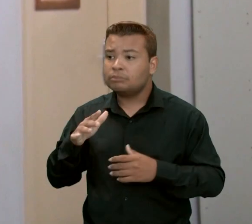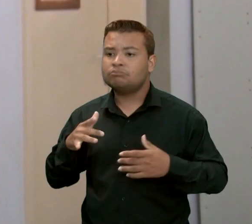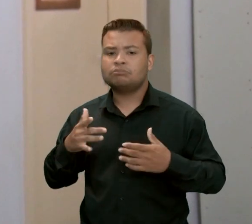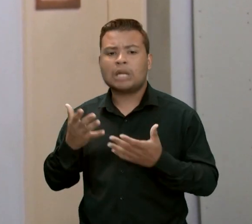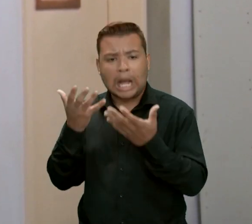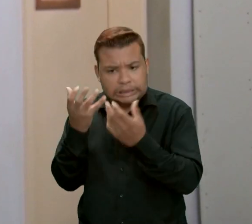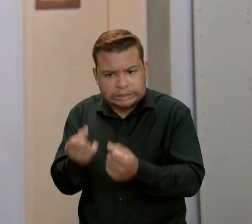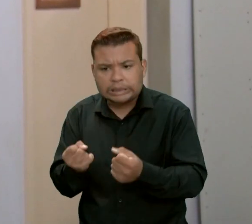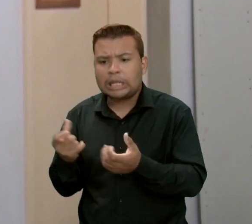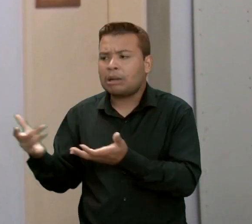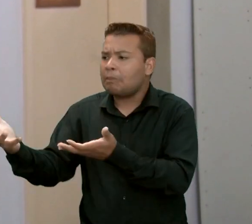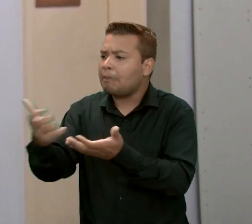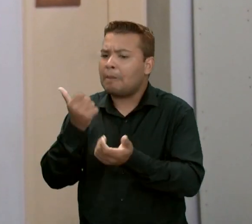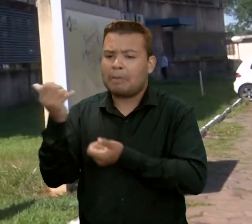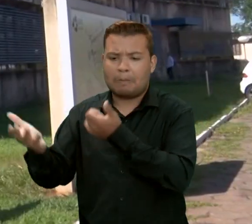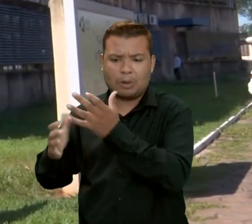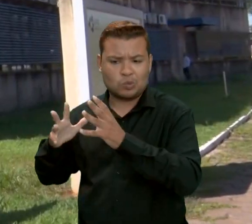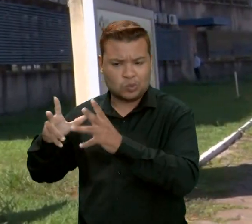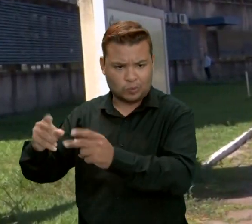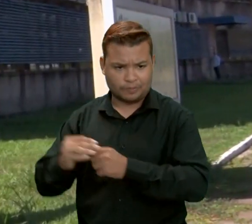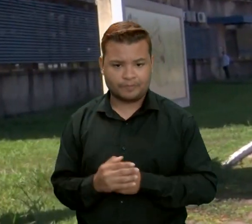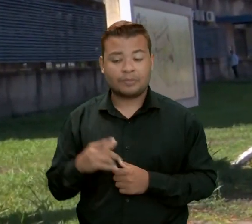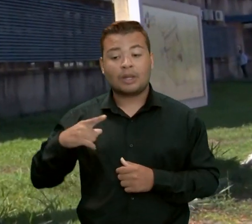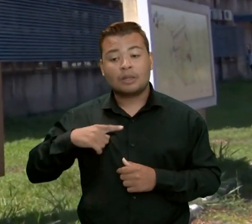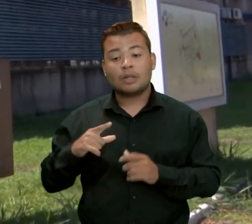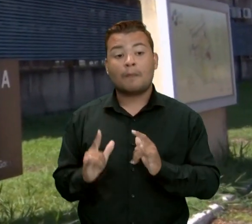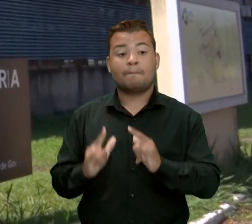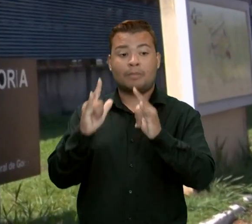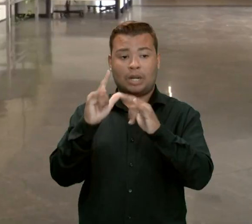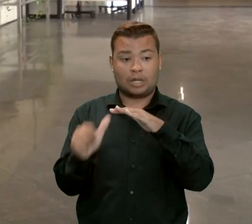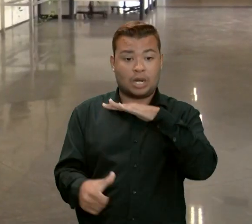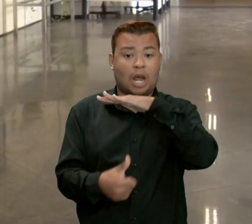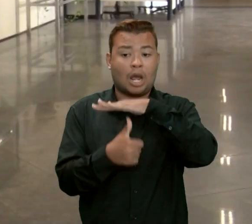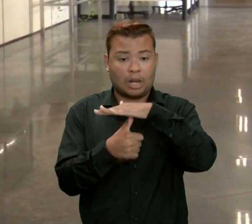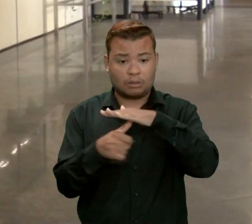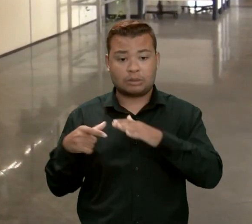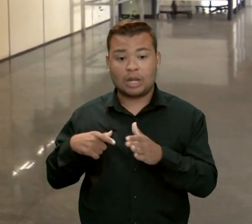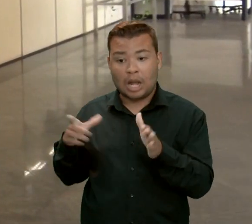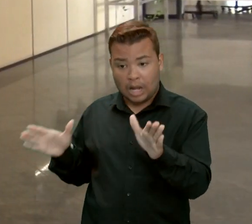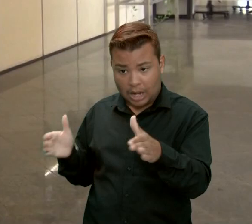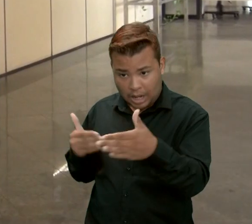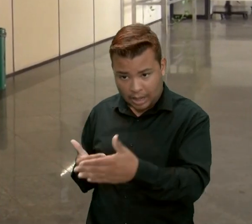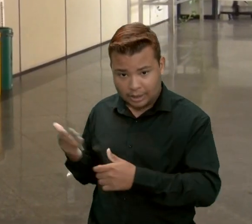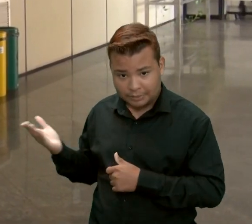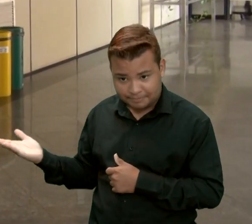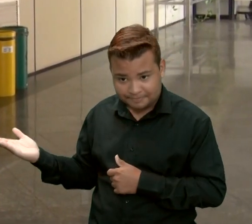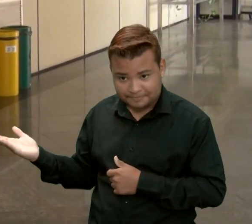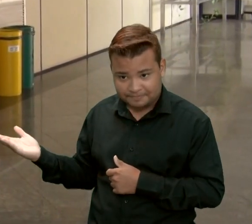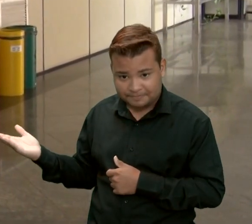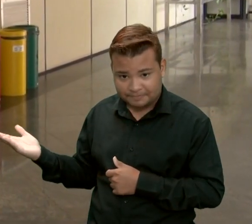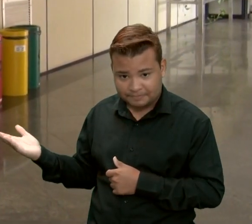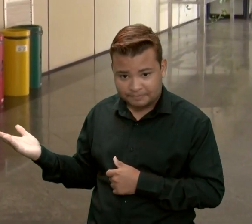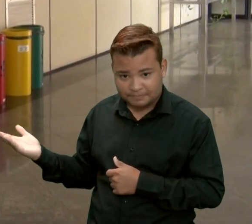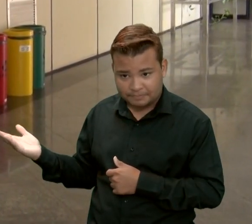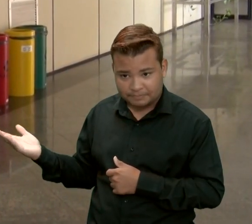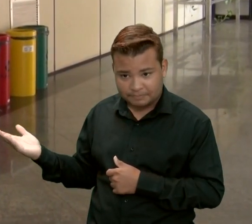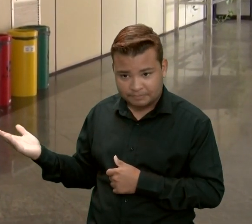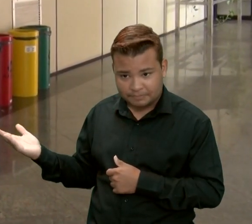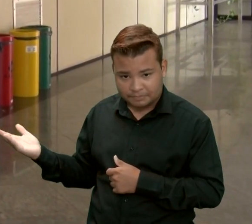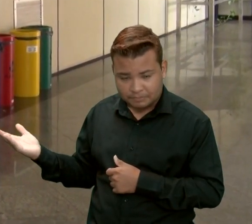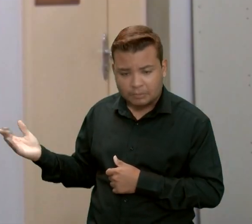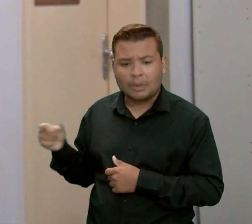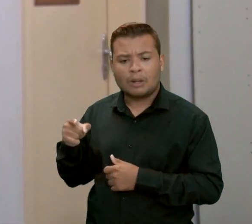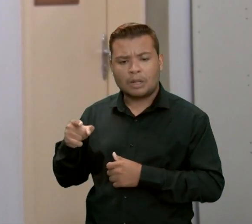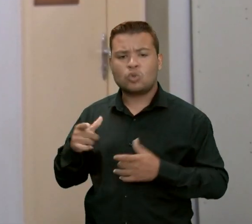né? São eles, lá no prédio da reitoria, a gente tem lá um caixote no prédio da reitoria para que sejam depositadas